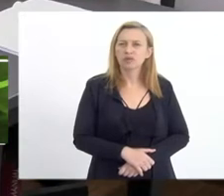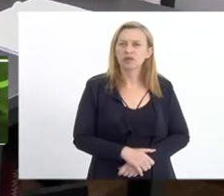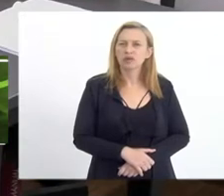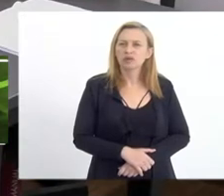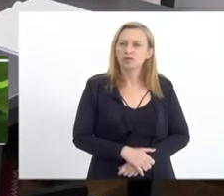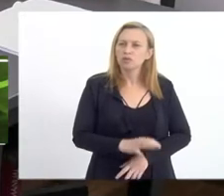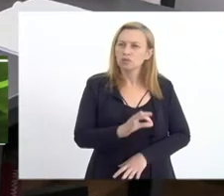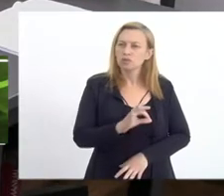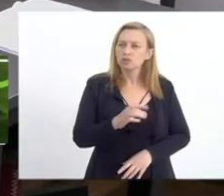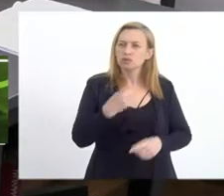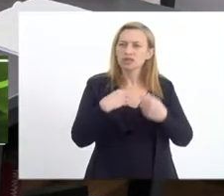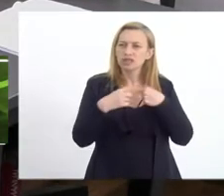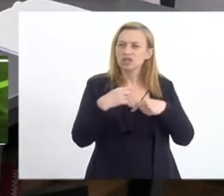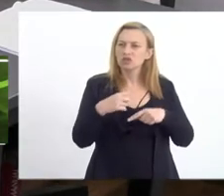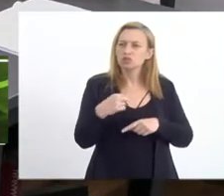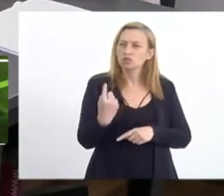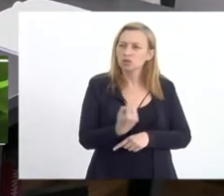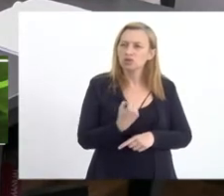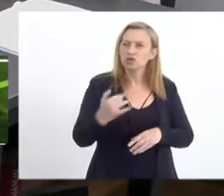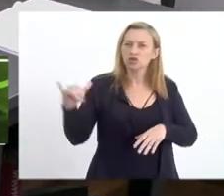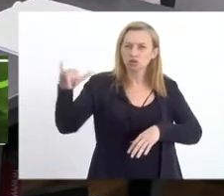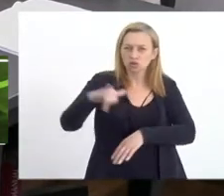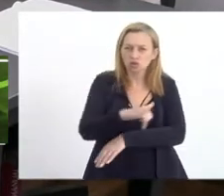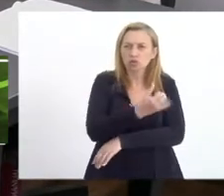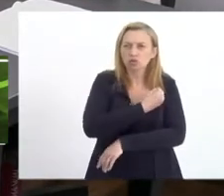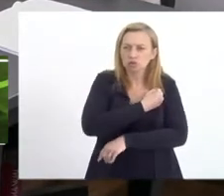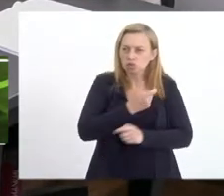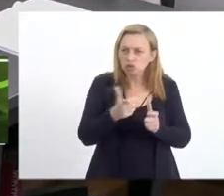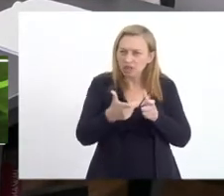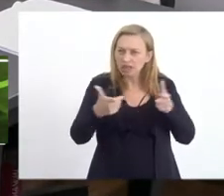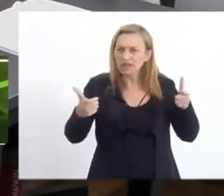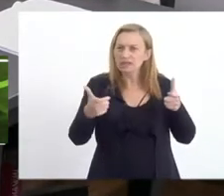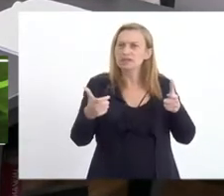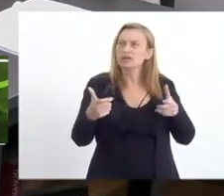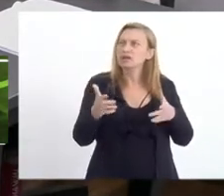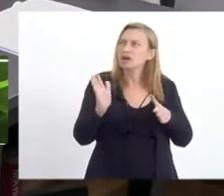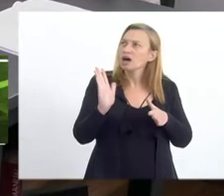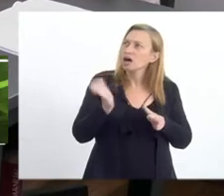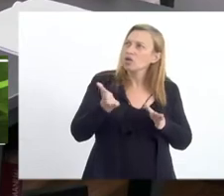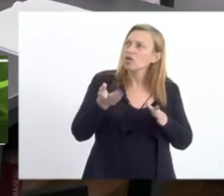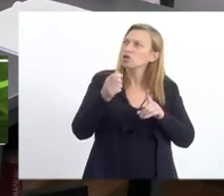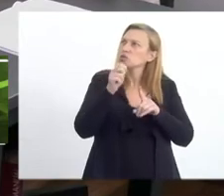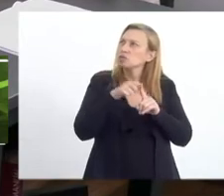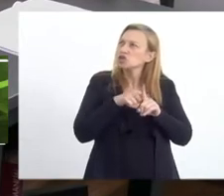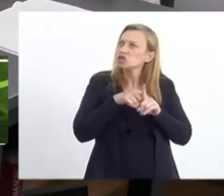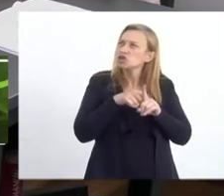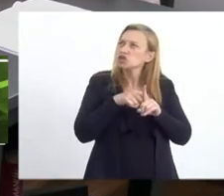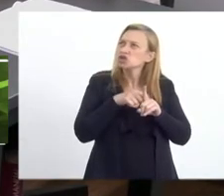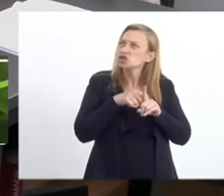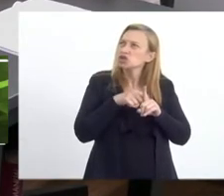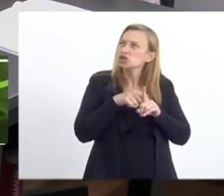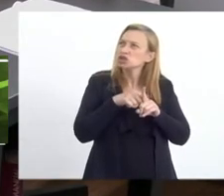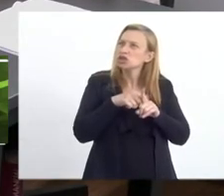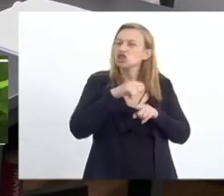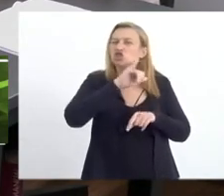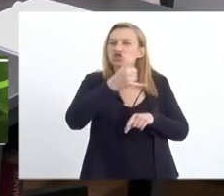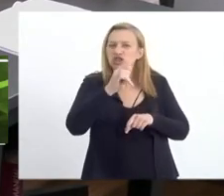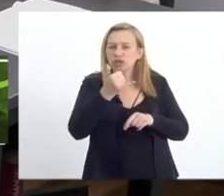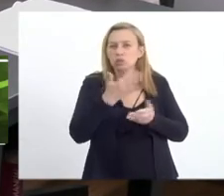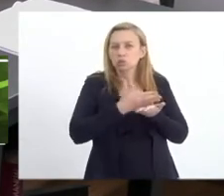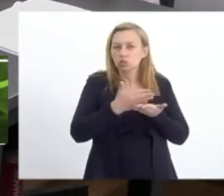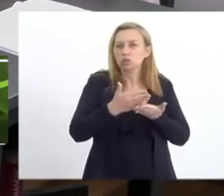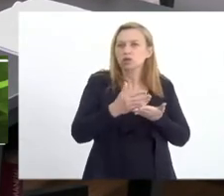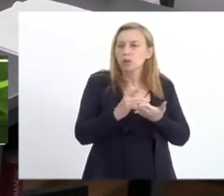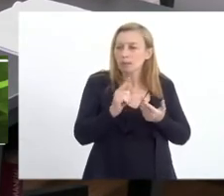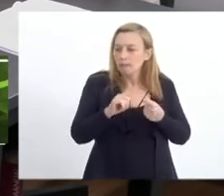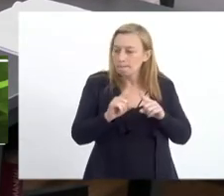A tendência, tá? É que esses voos aumentem agora no mês de, a partir de janeiro.